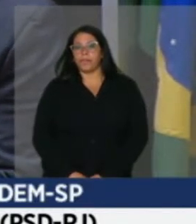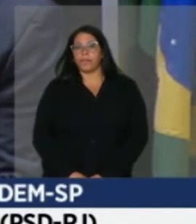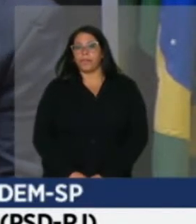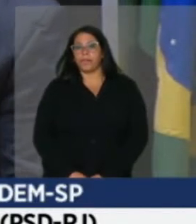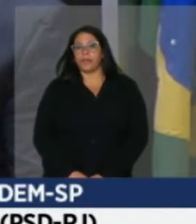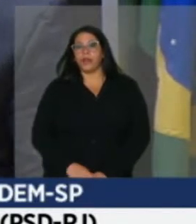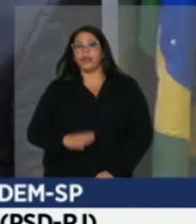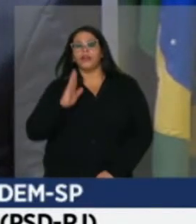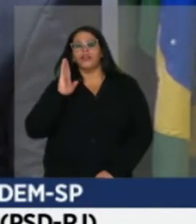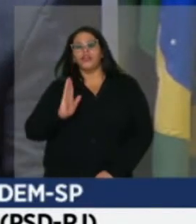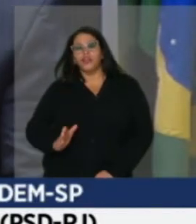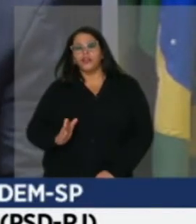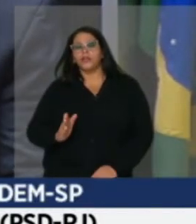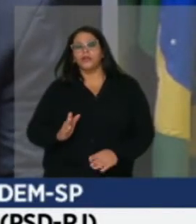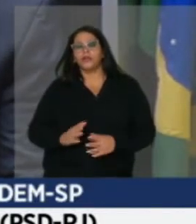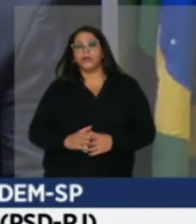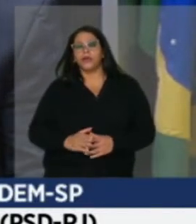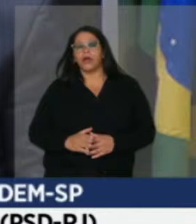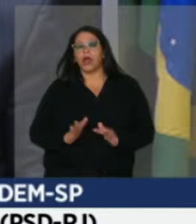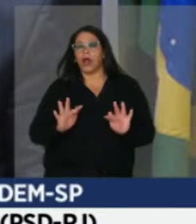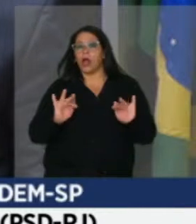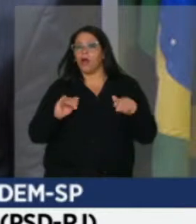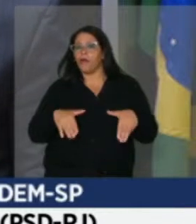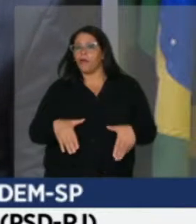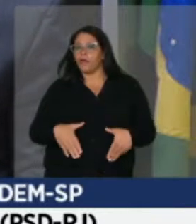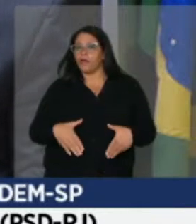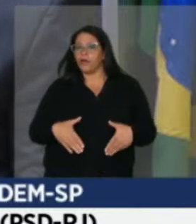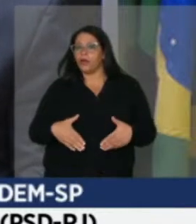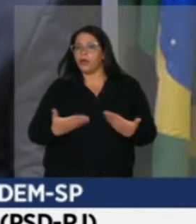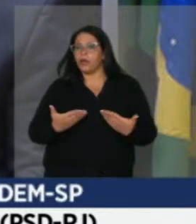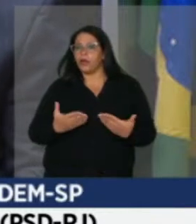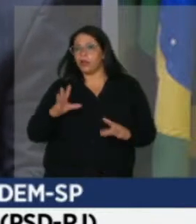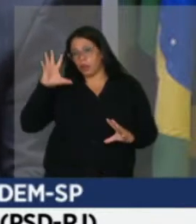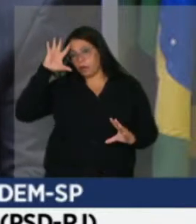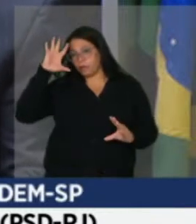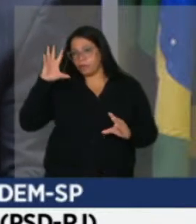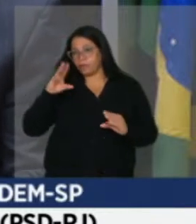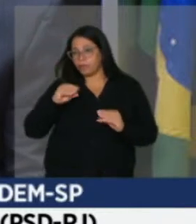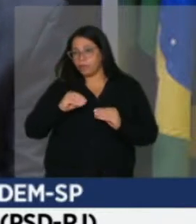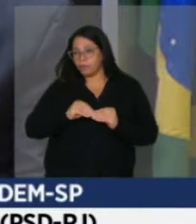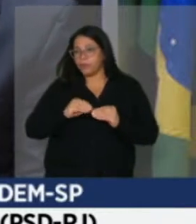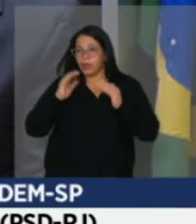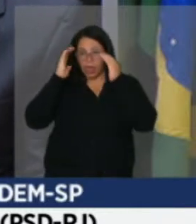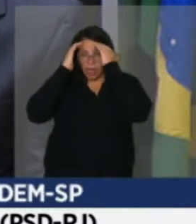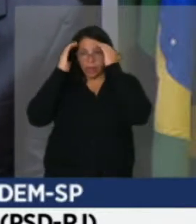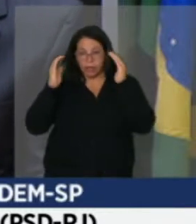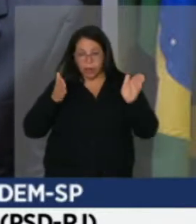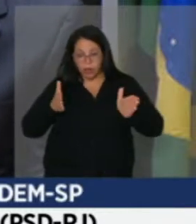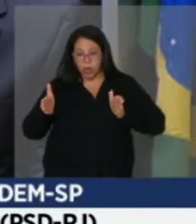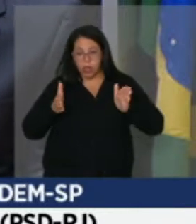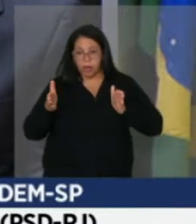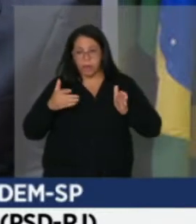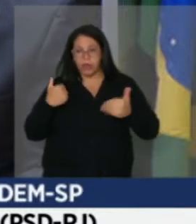Já passo para o encerramento das minhas considerações, tentando respeitar o limite do meu tempo.